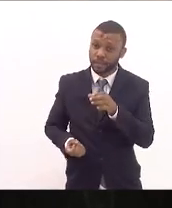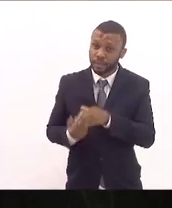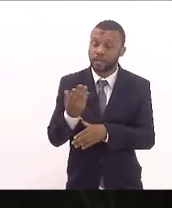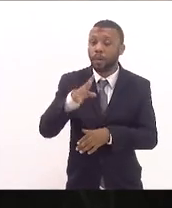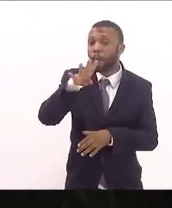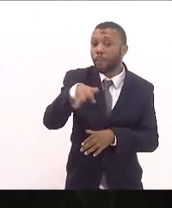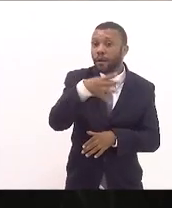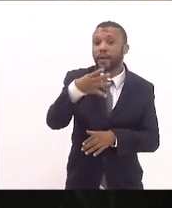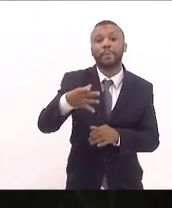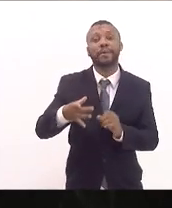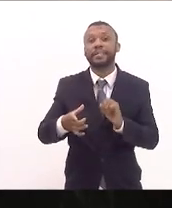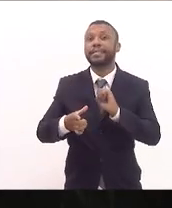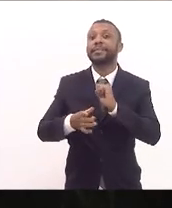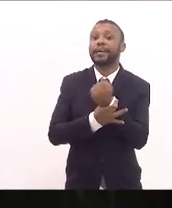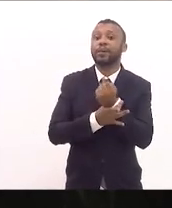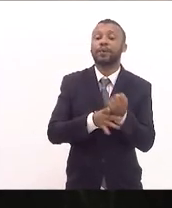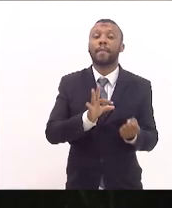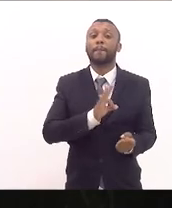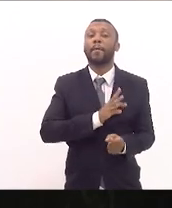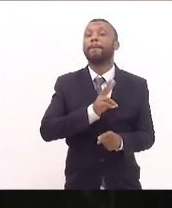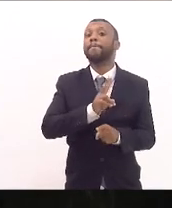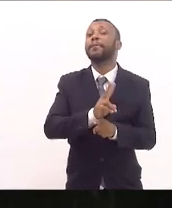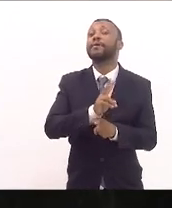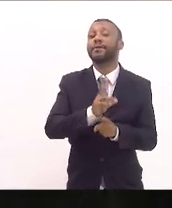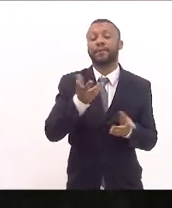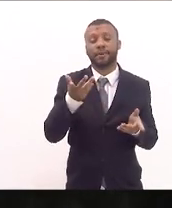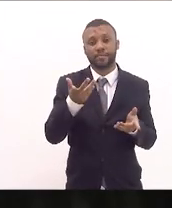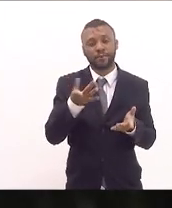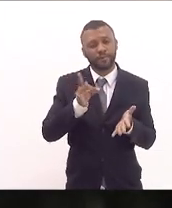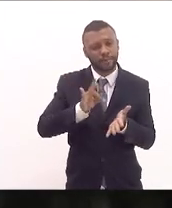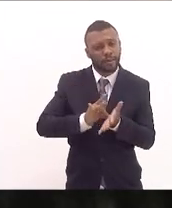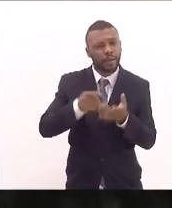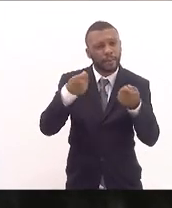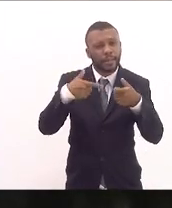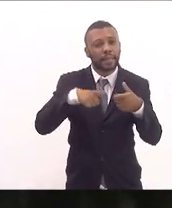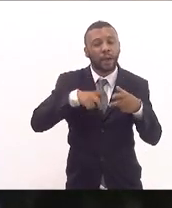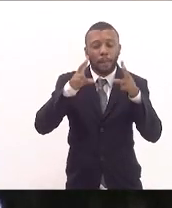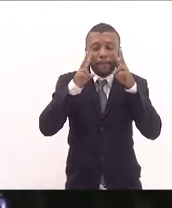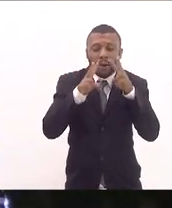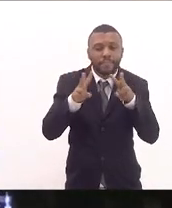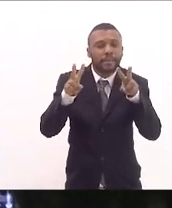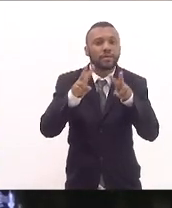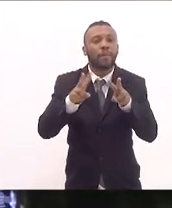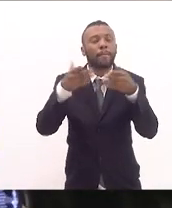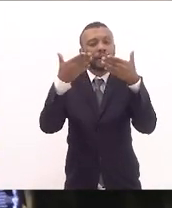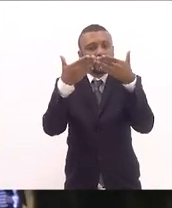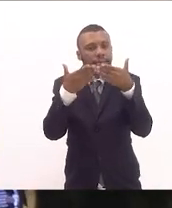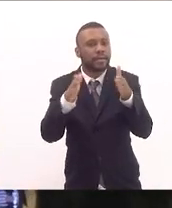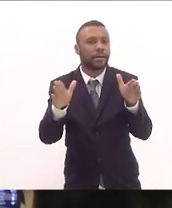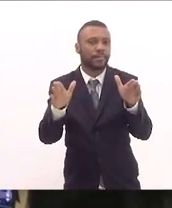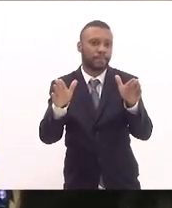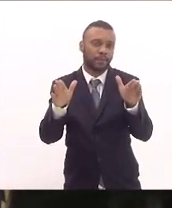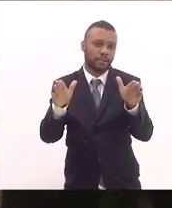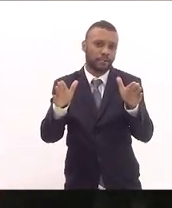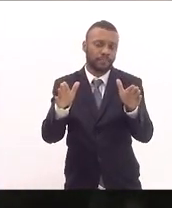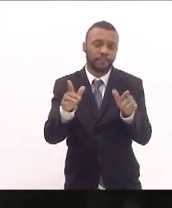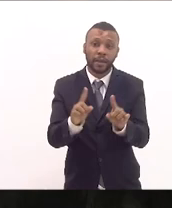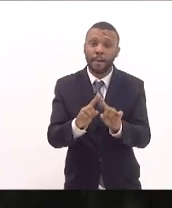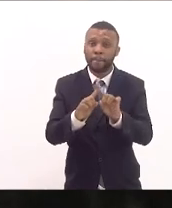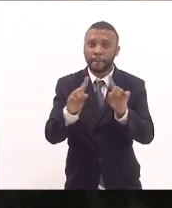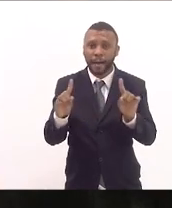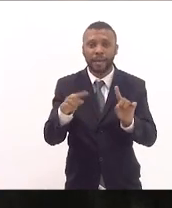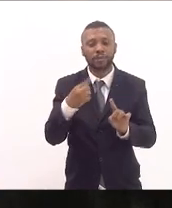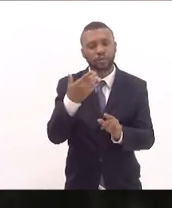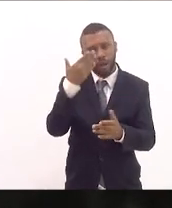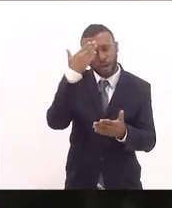segurança presente que eu sinceramente digo que precisa de uma visão ainda mais Ampla mas de alguma maneira